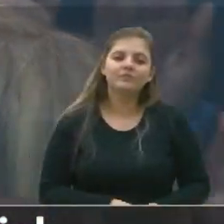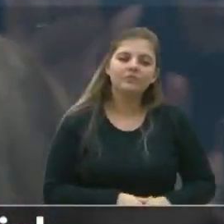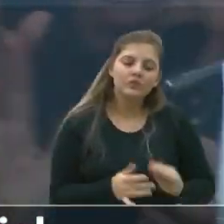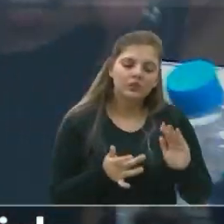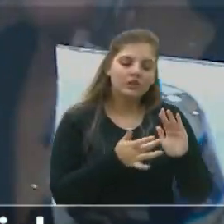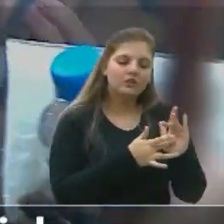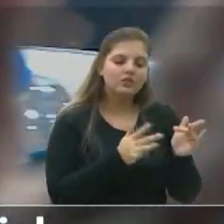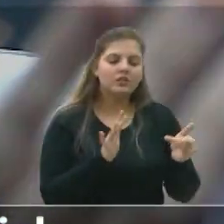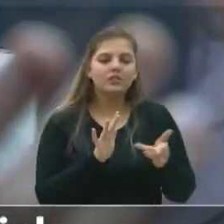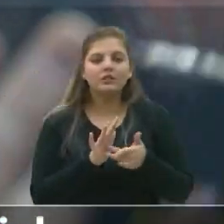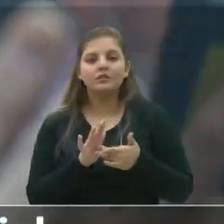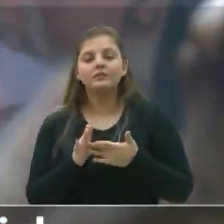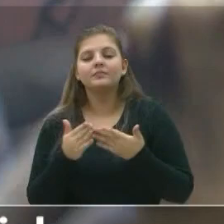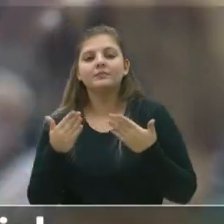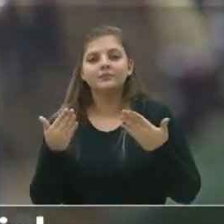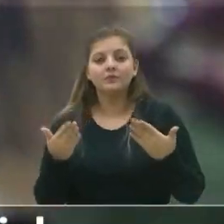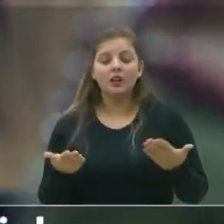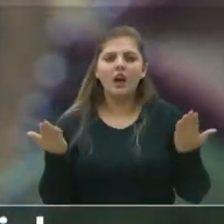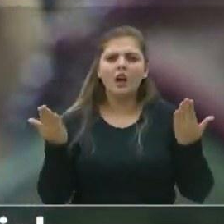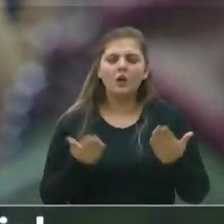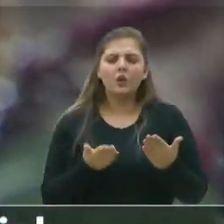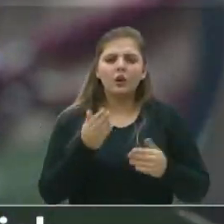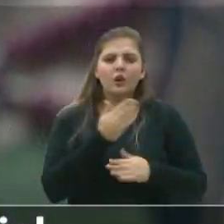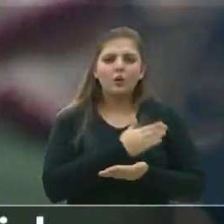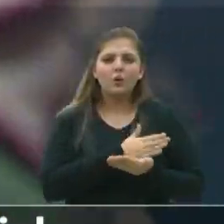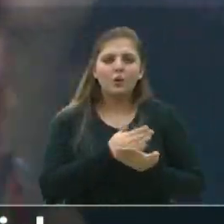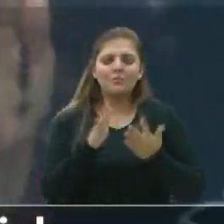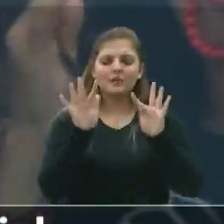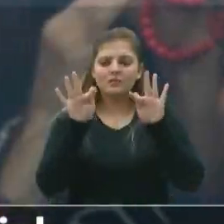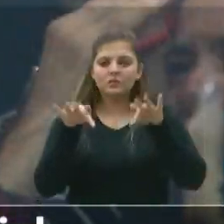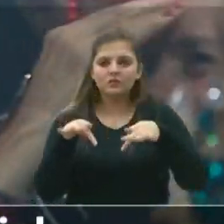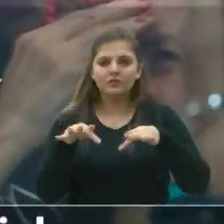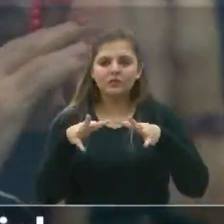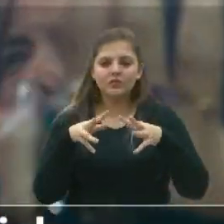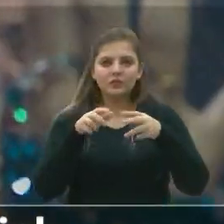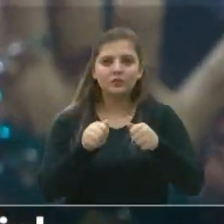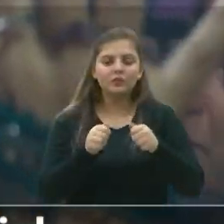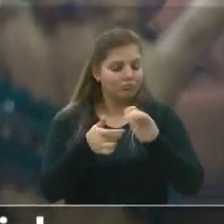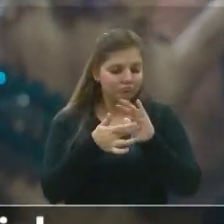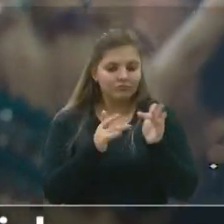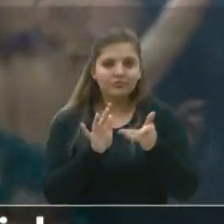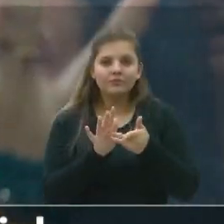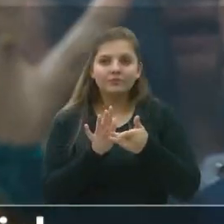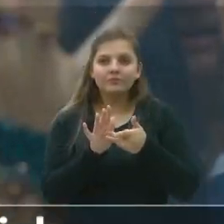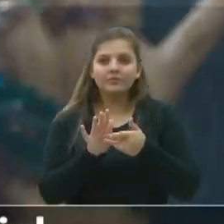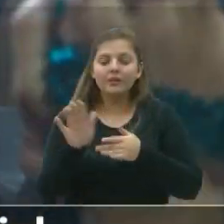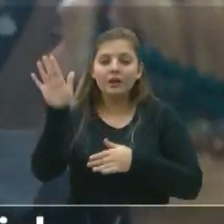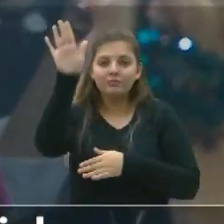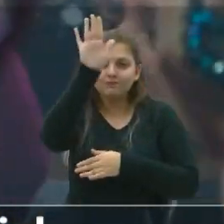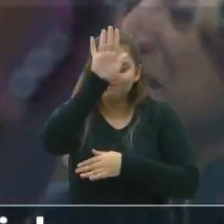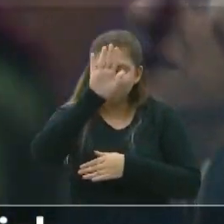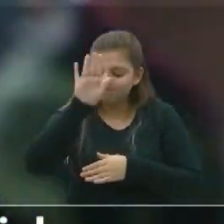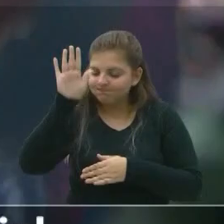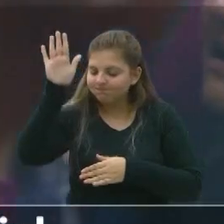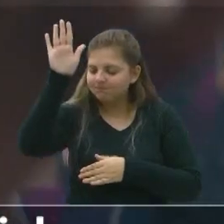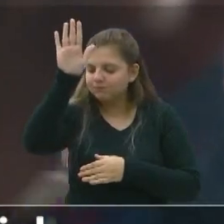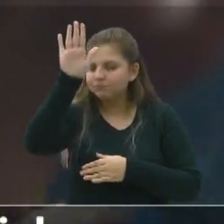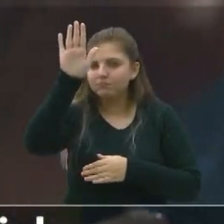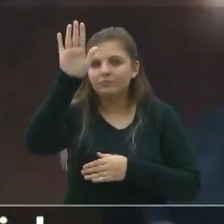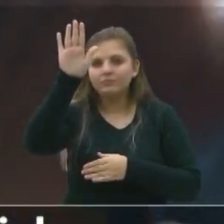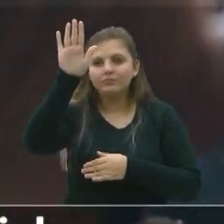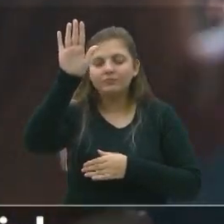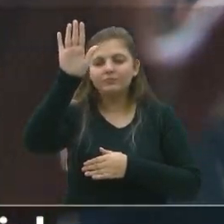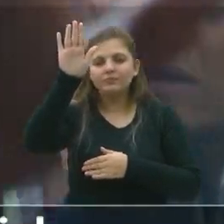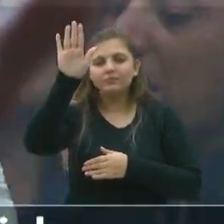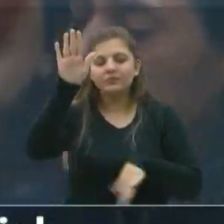o ômega, o princípio e o fim de tudo. Erga as suas mãos o mais alto. Essa casa